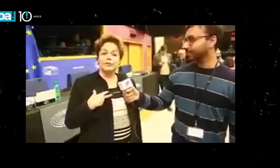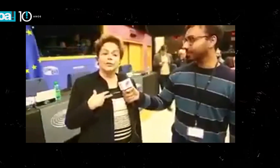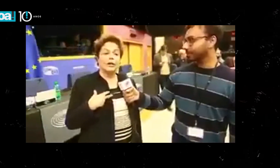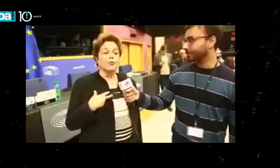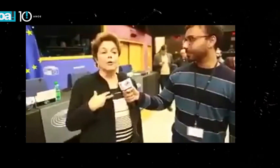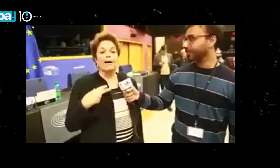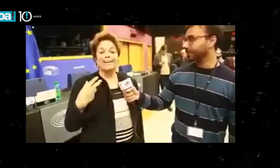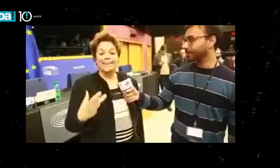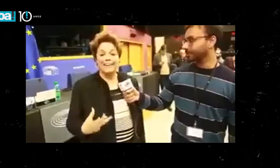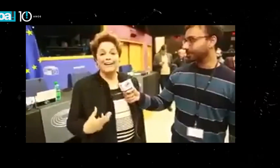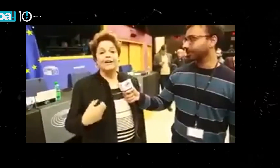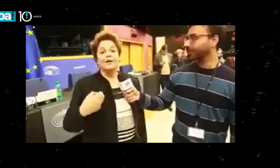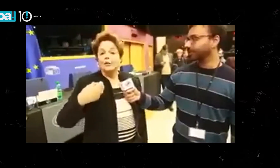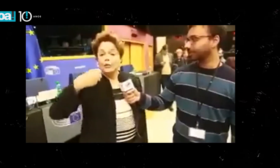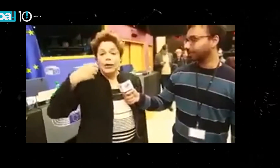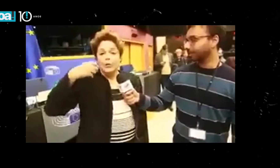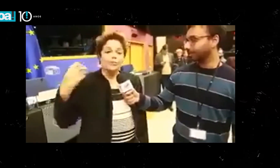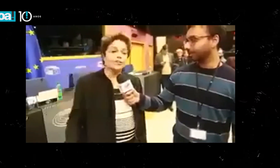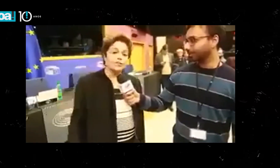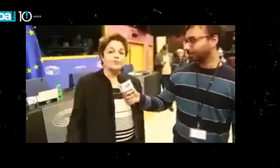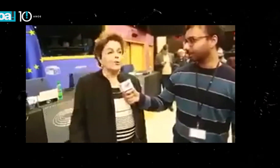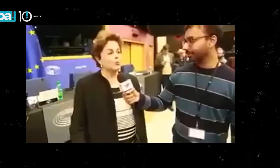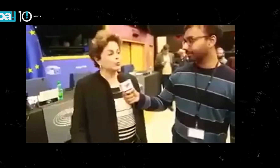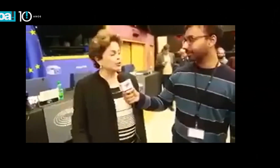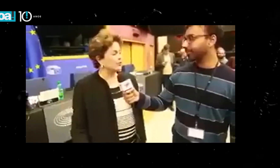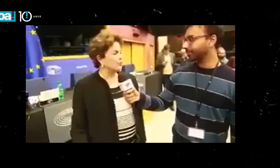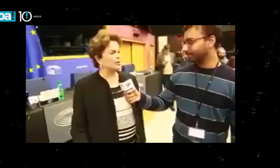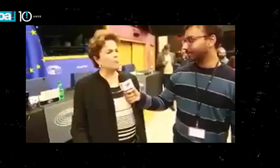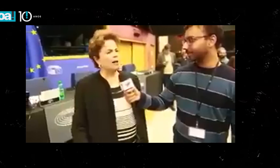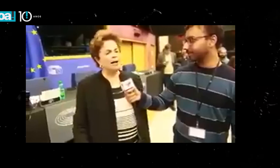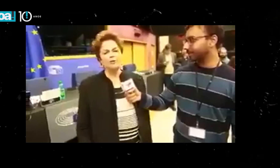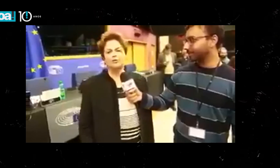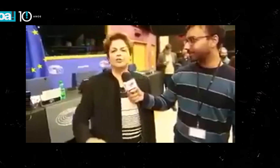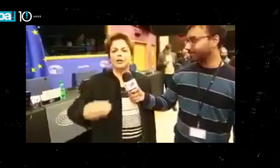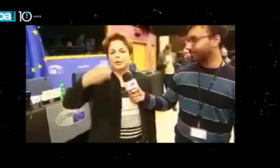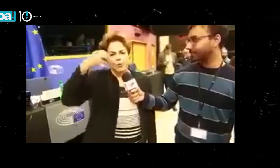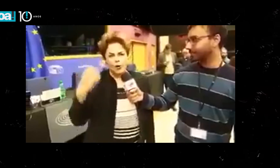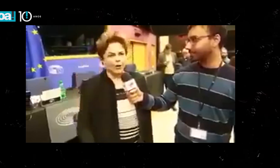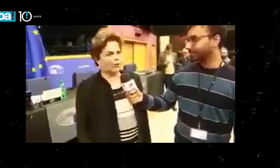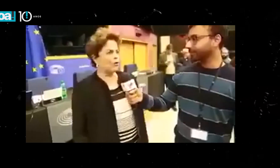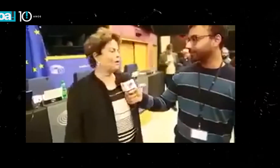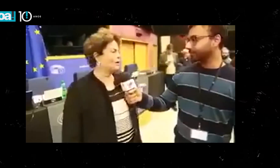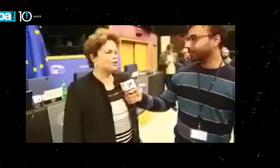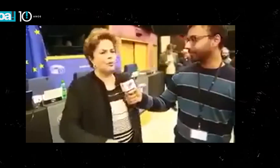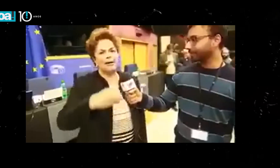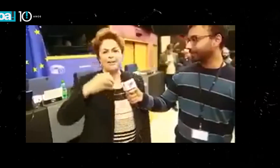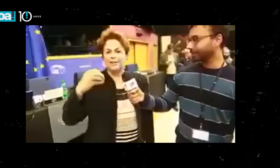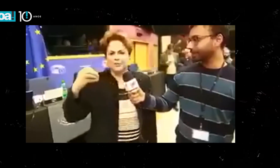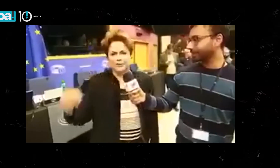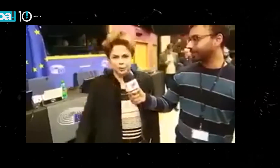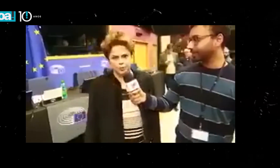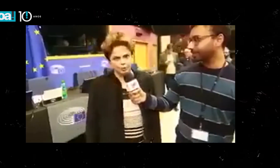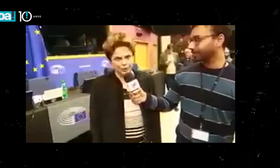Que tinha uma mania, era obsessiva compulsiva por trabalho, era o workaholic, que tinha uma